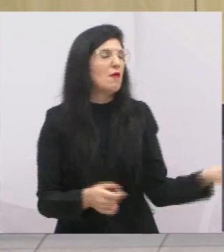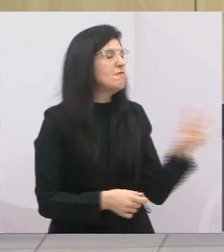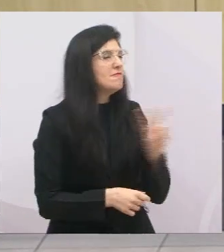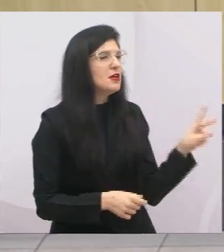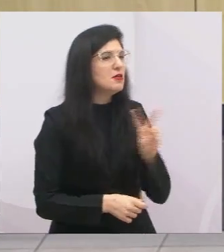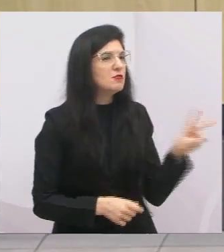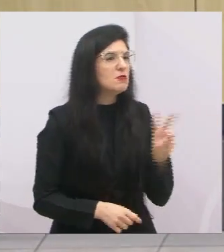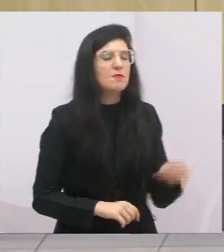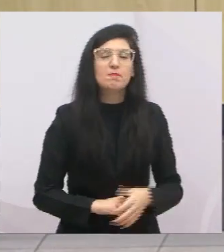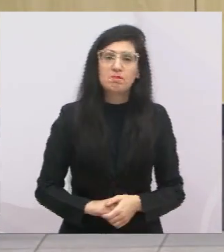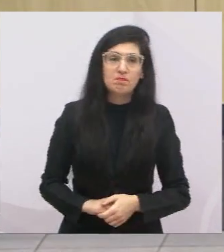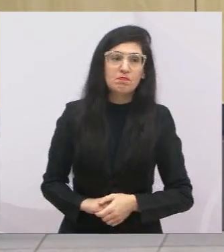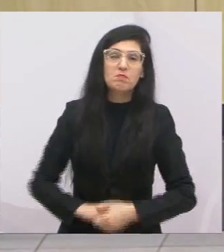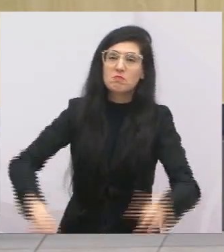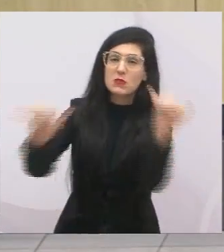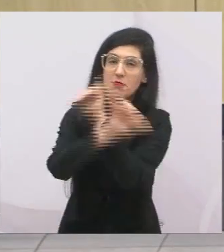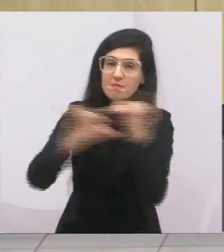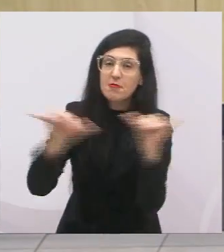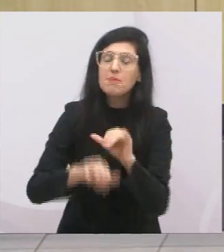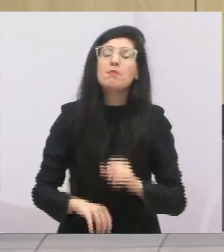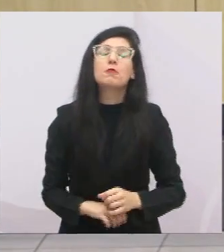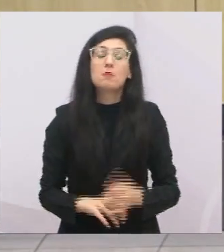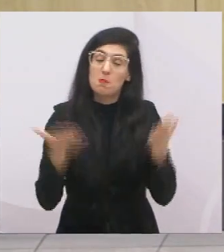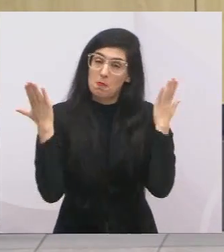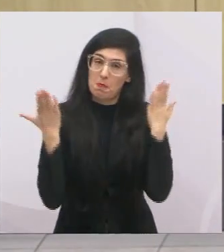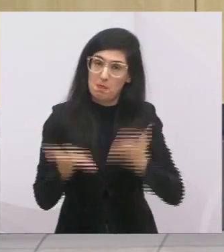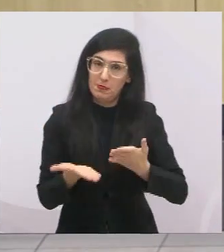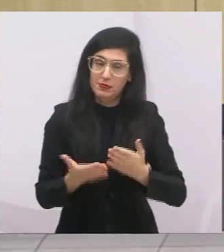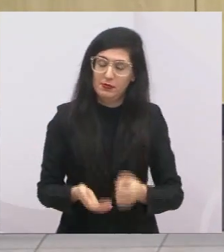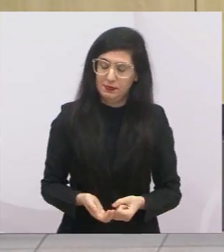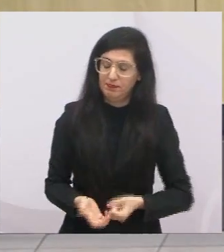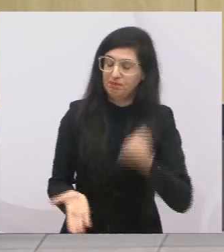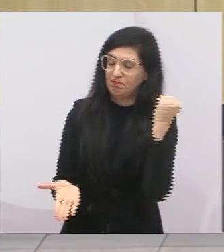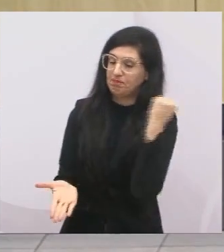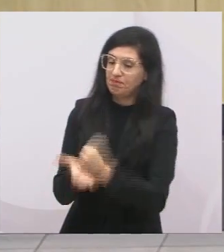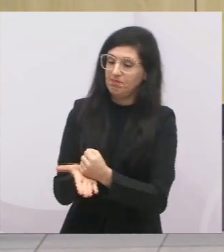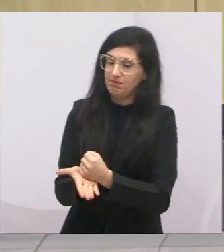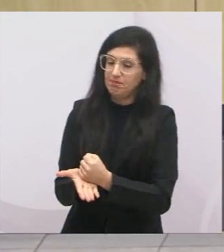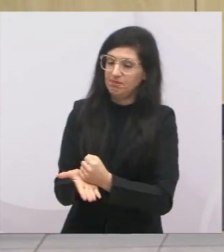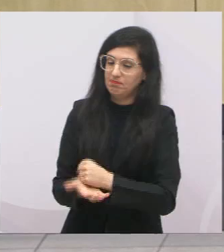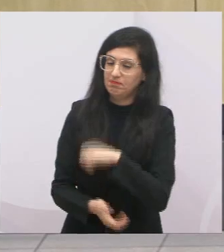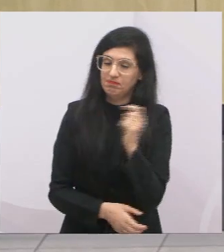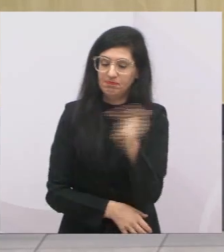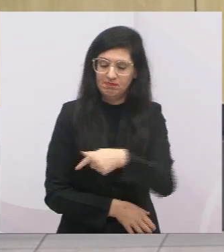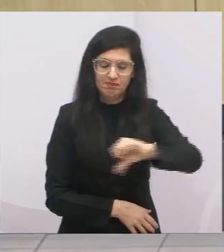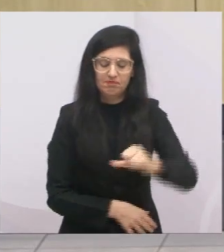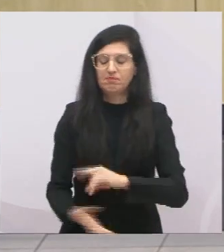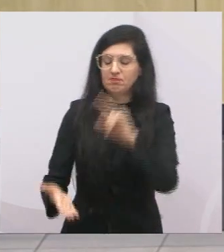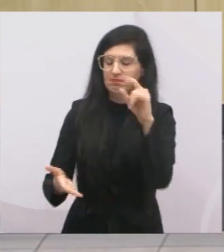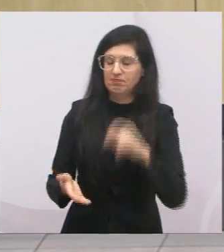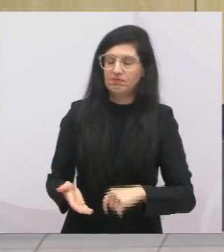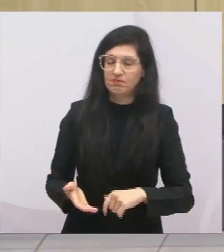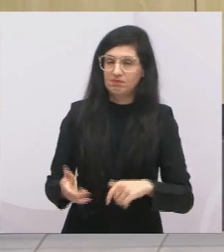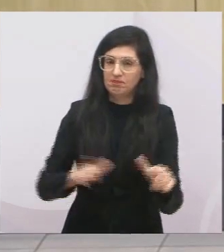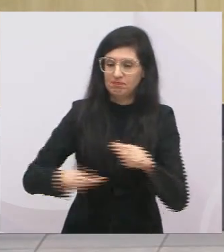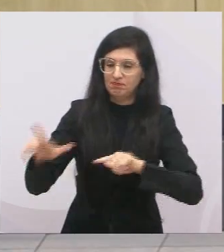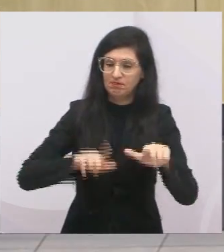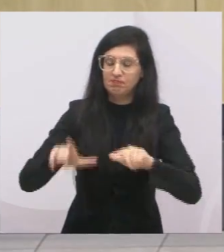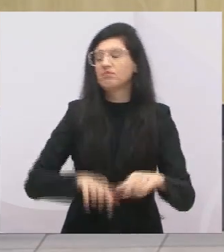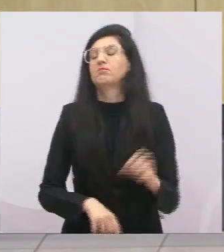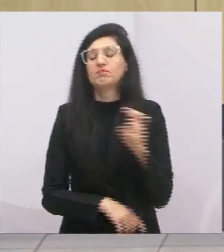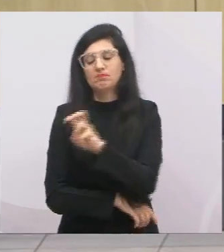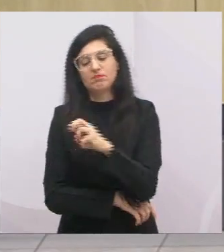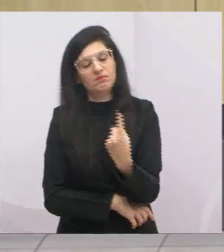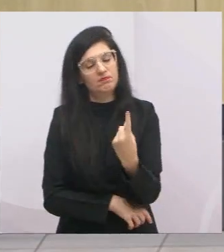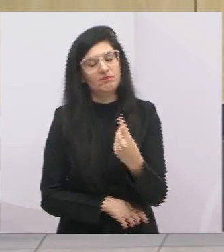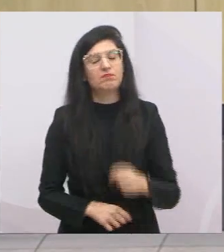vereadores. Antes, porém, informo que para a presente sessão foram protocolados 79 trabalhos, sendo